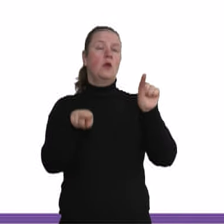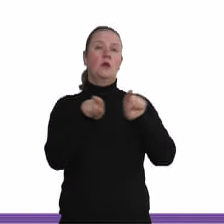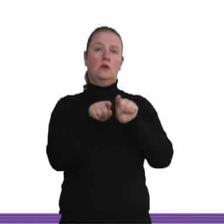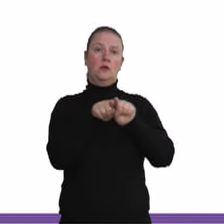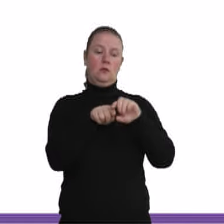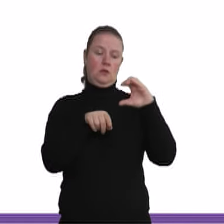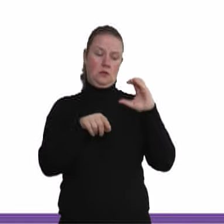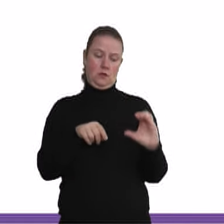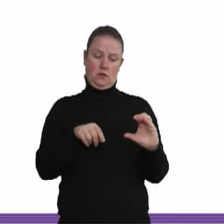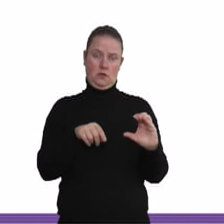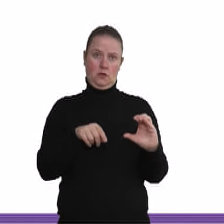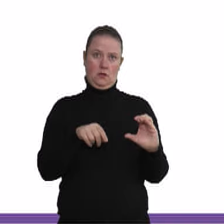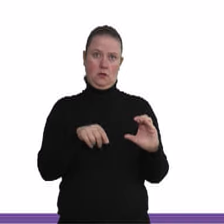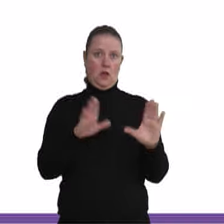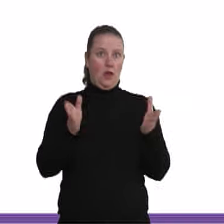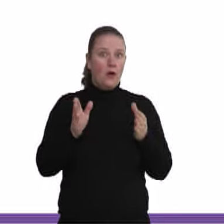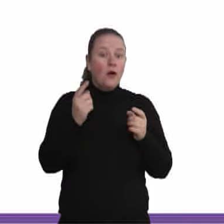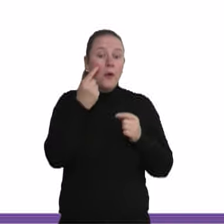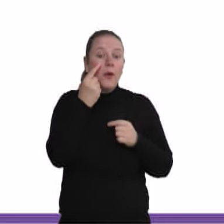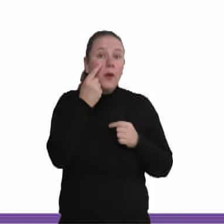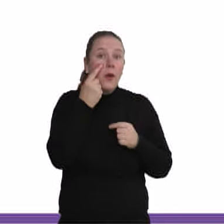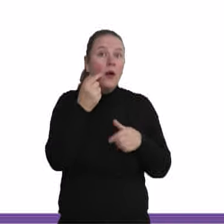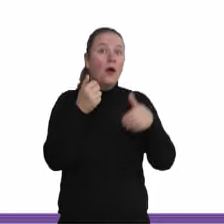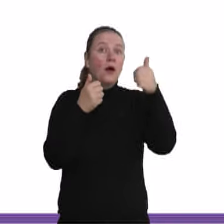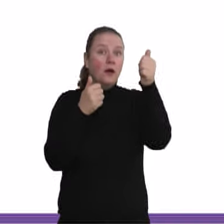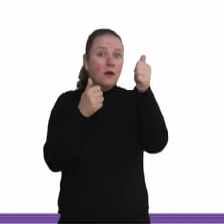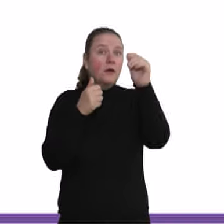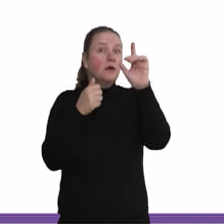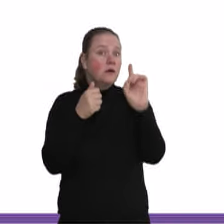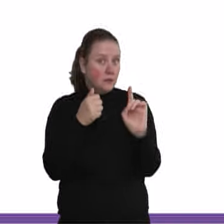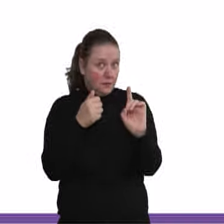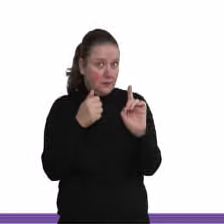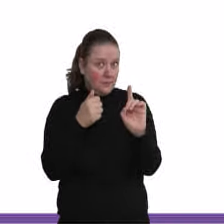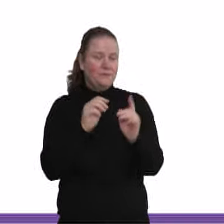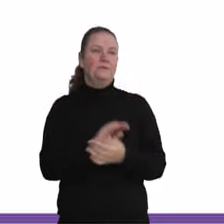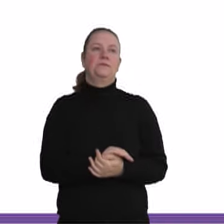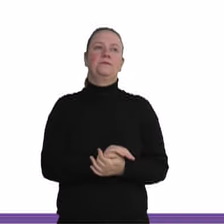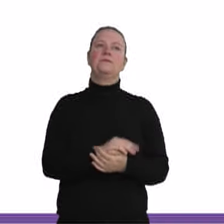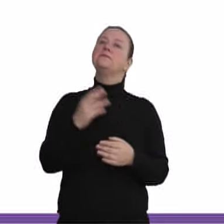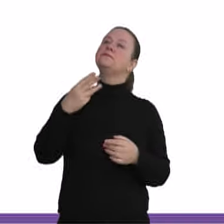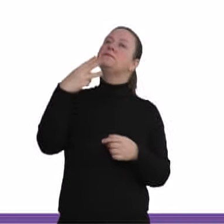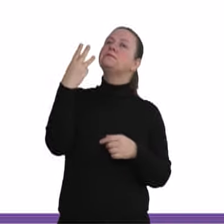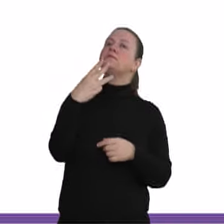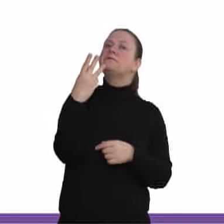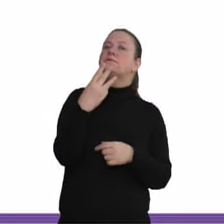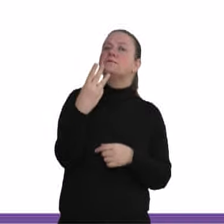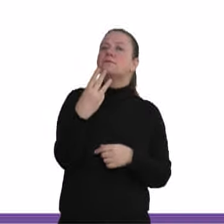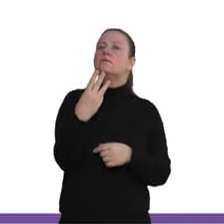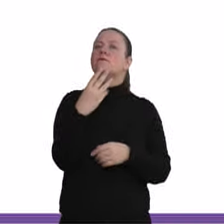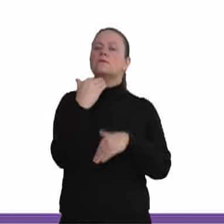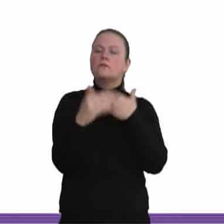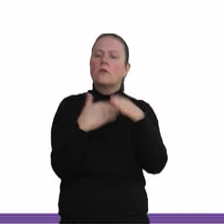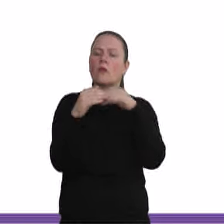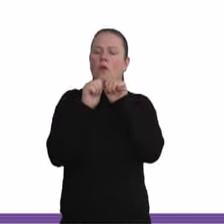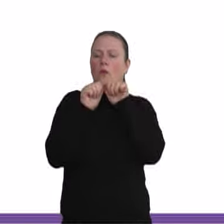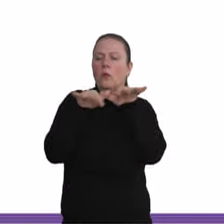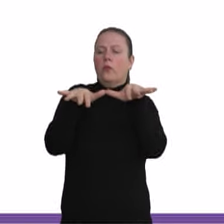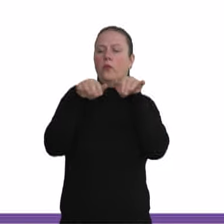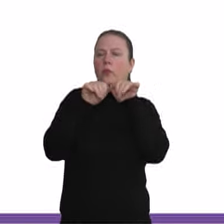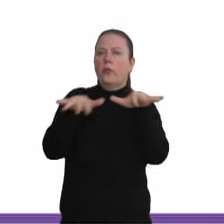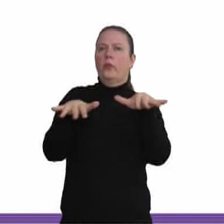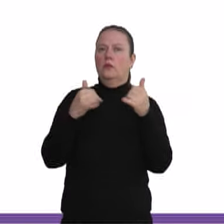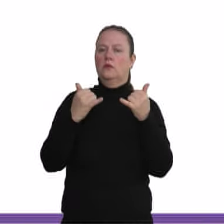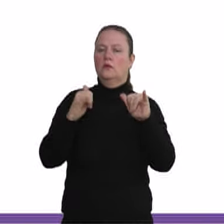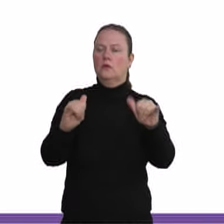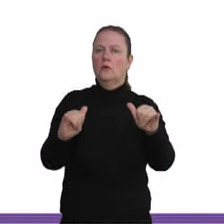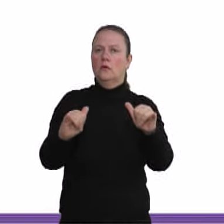letra C. Ficamos em dúvida entre a A e a D. Vamos avançar ali então. Na terceira, o processo de propagação de calor por